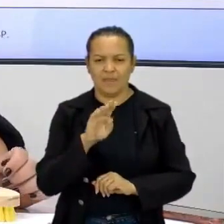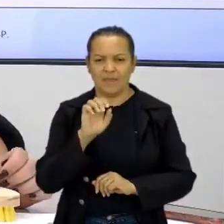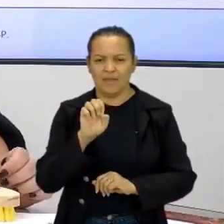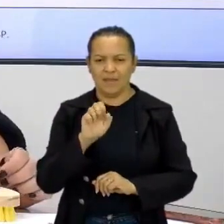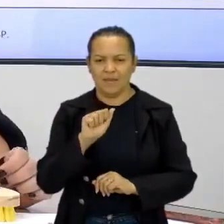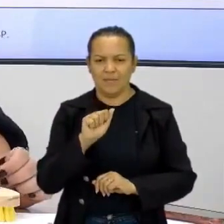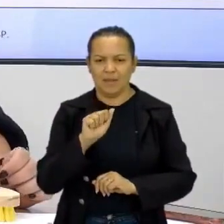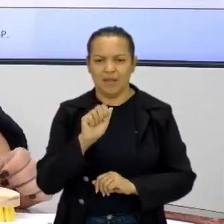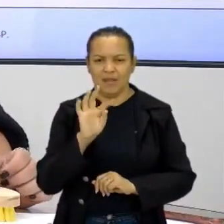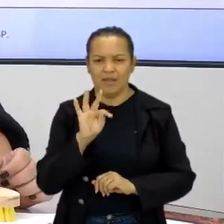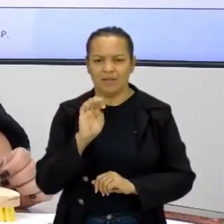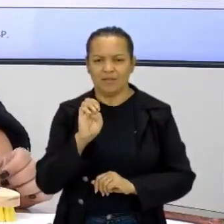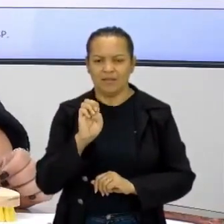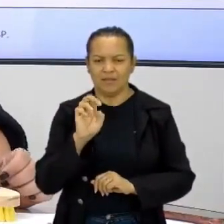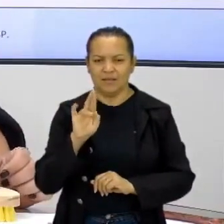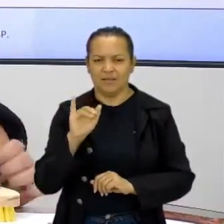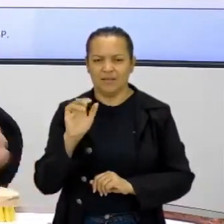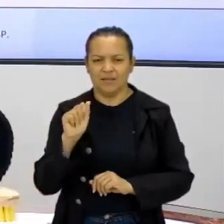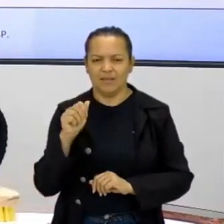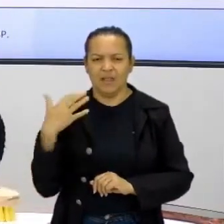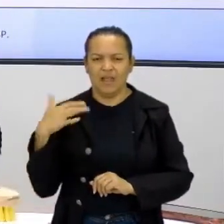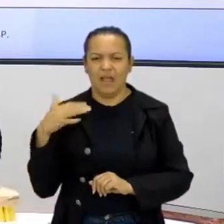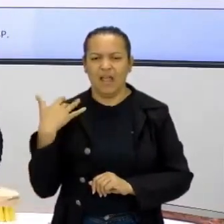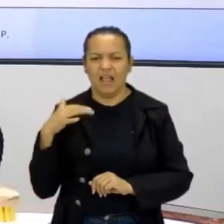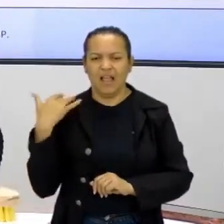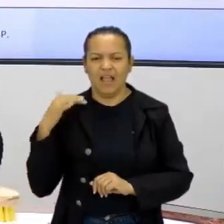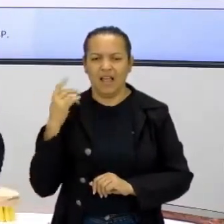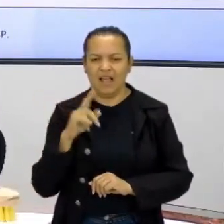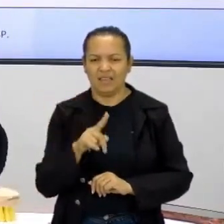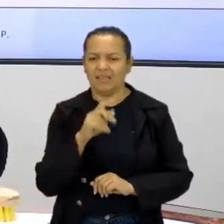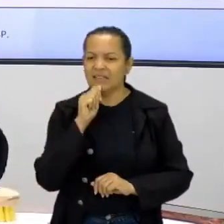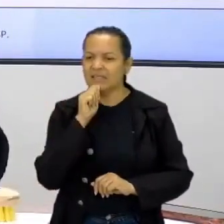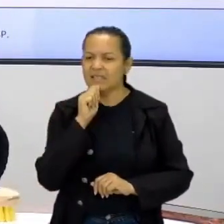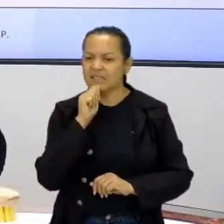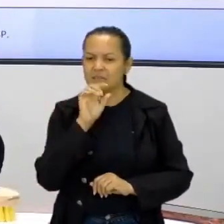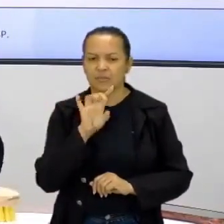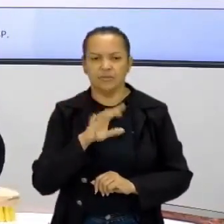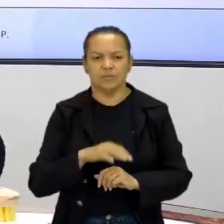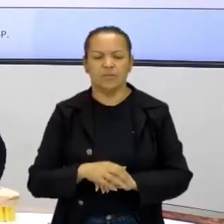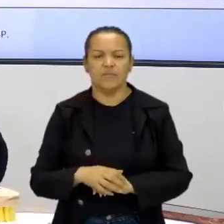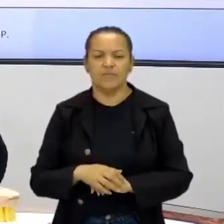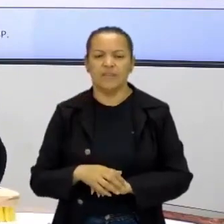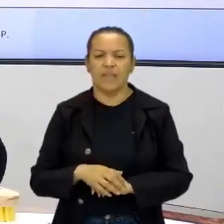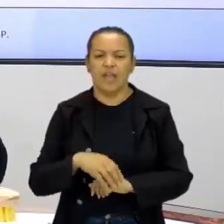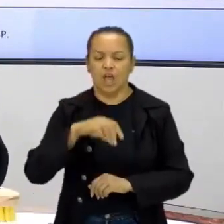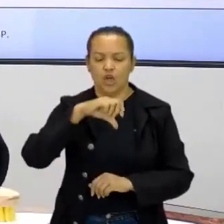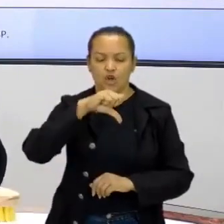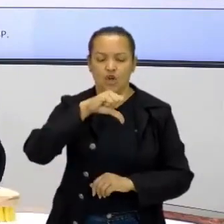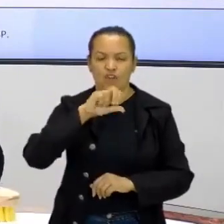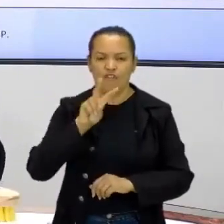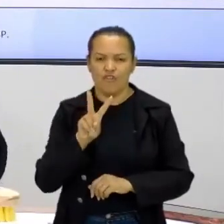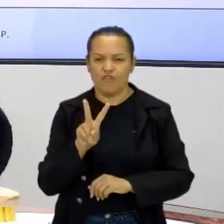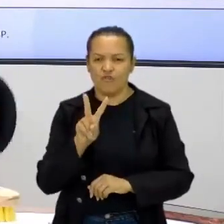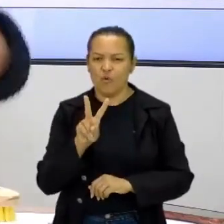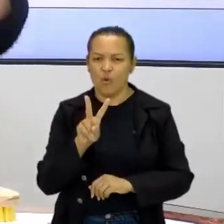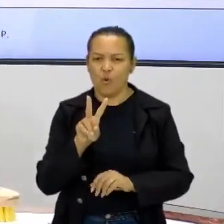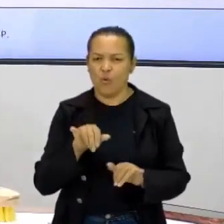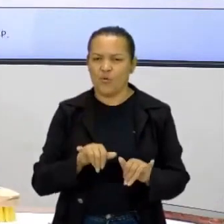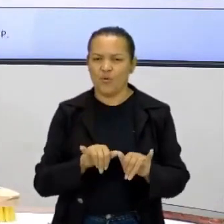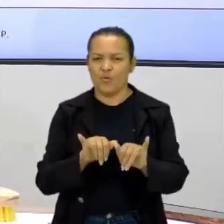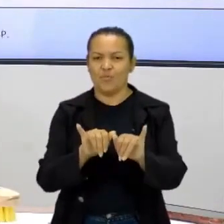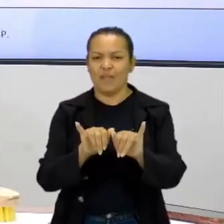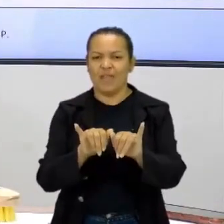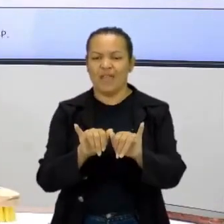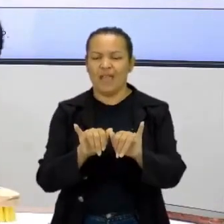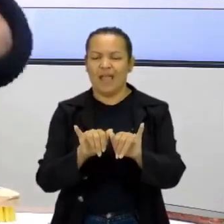bem cara. Por isso que eu tô falando, a gente tá usando mais como exemplo. Uma bateria 9 volts no mercado, acho que normal, você vai achar por uns